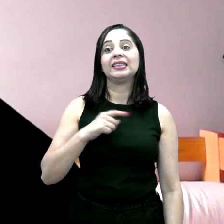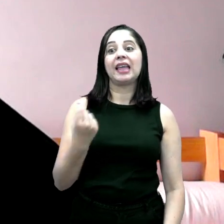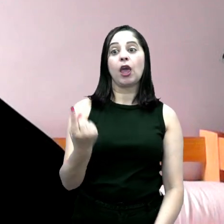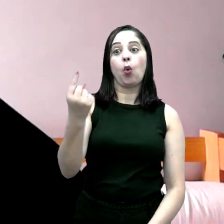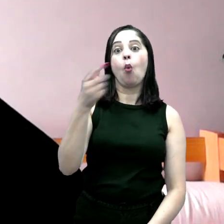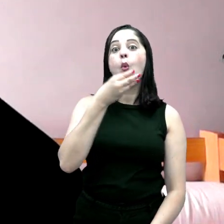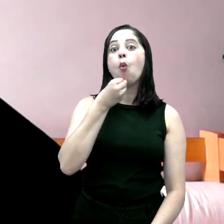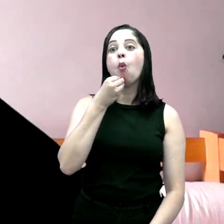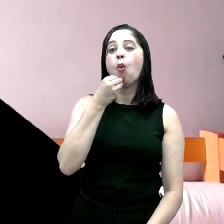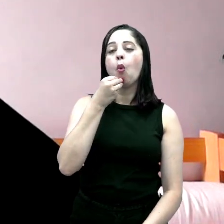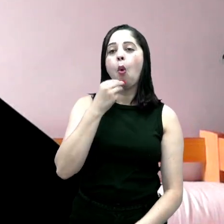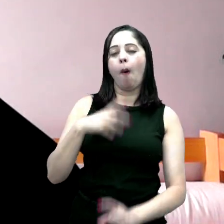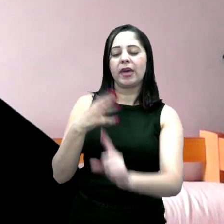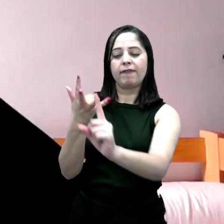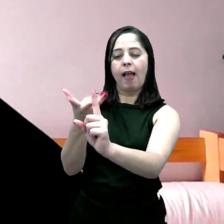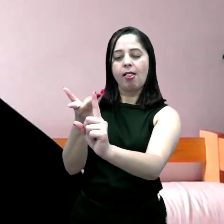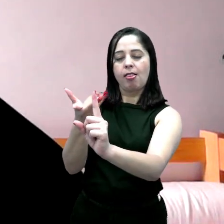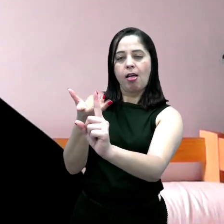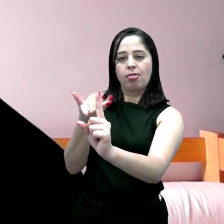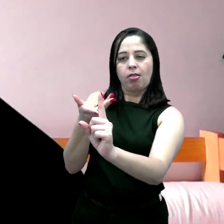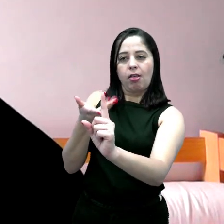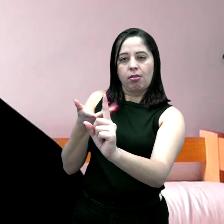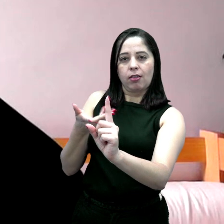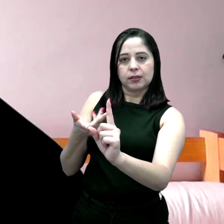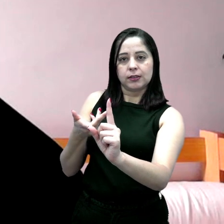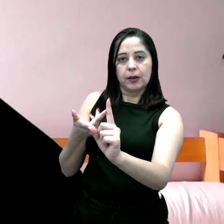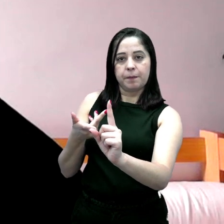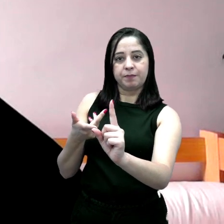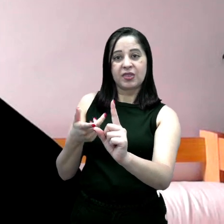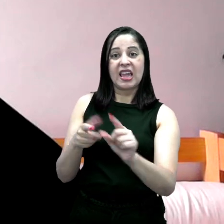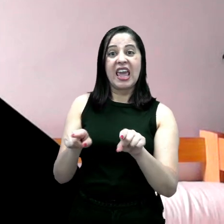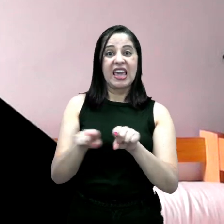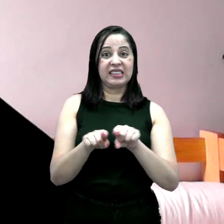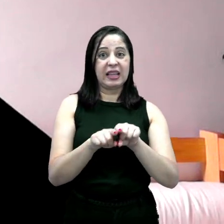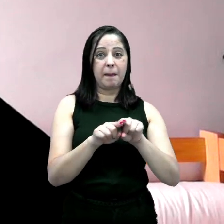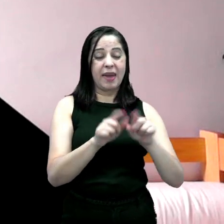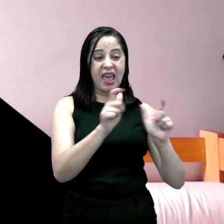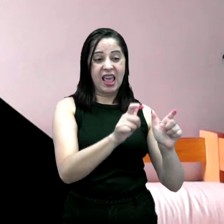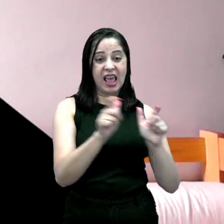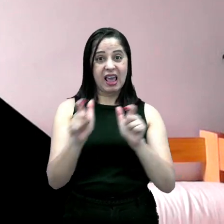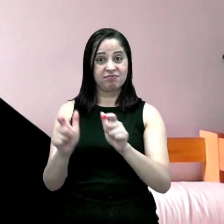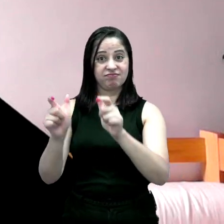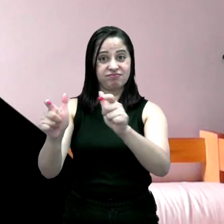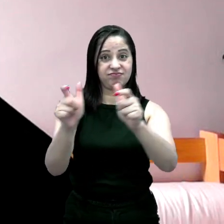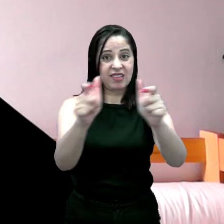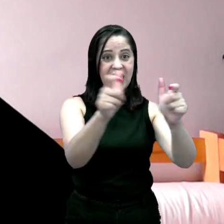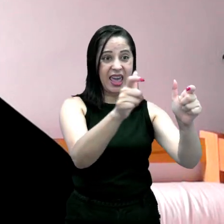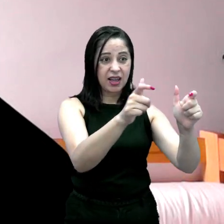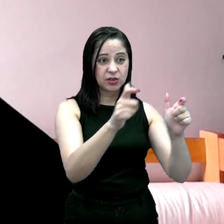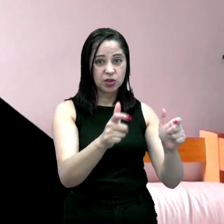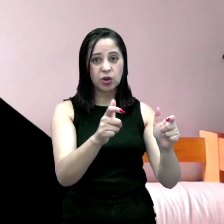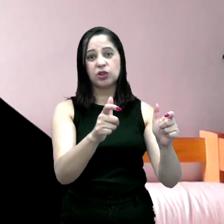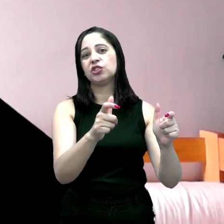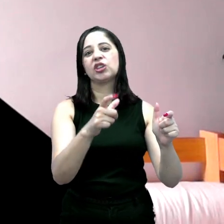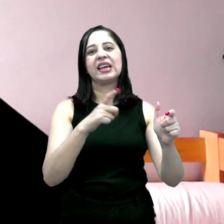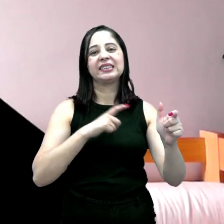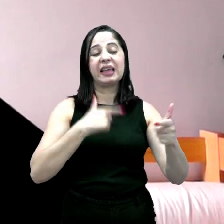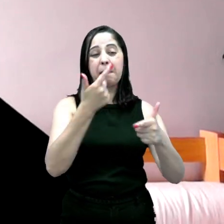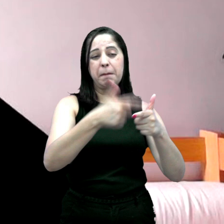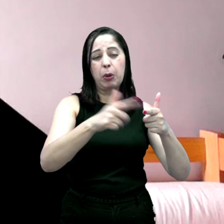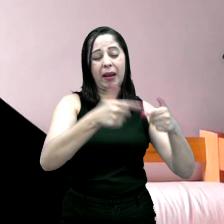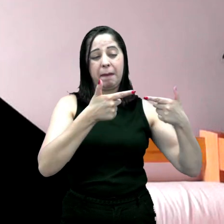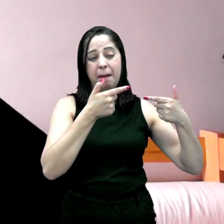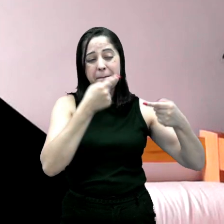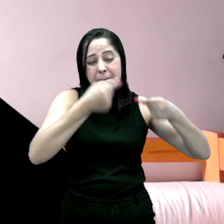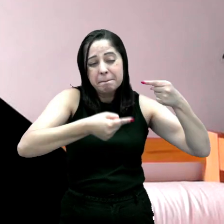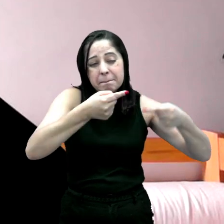coiote, e de fato quando nós pegamos algumas regiões que está enfrentando algum momento atípico, político,